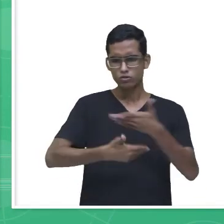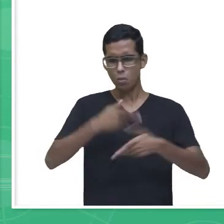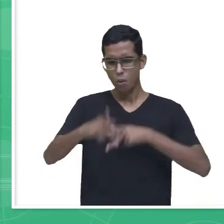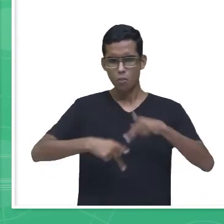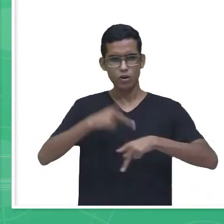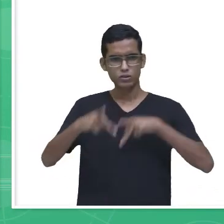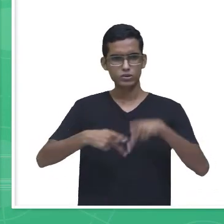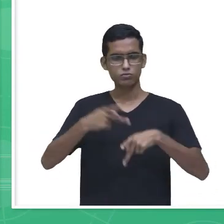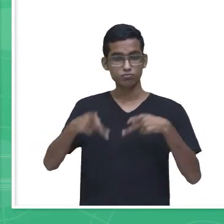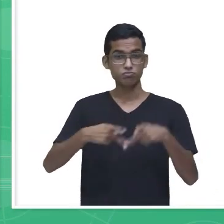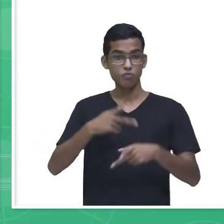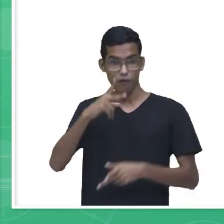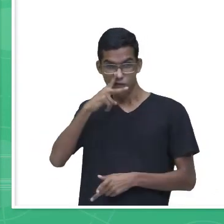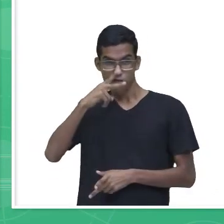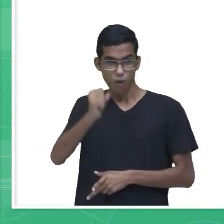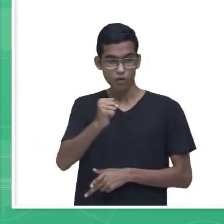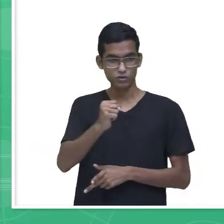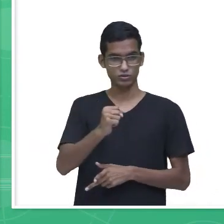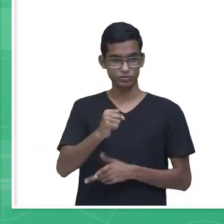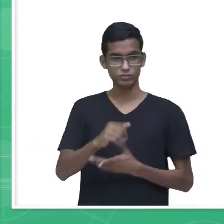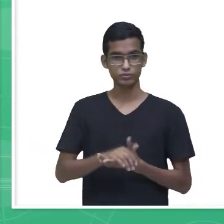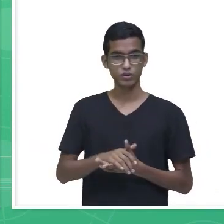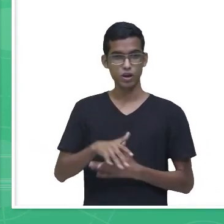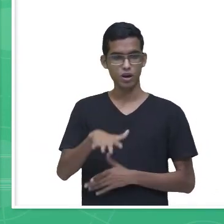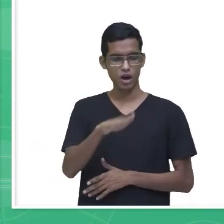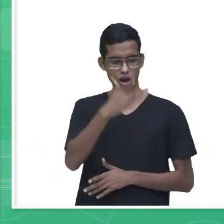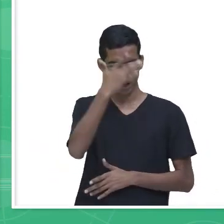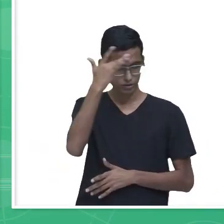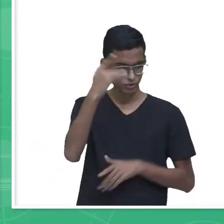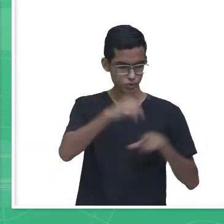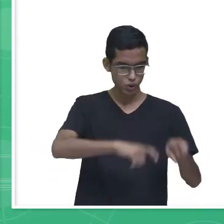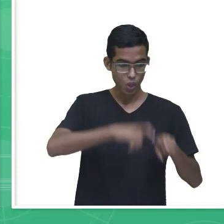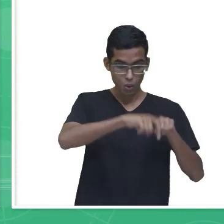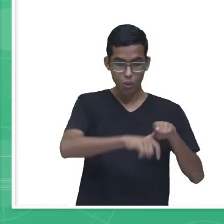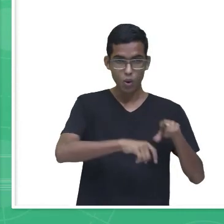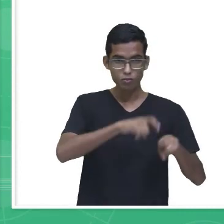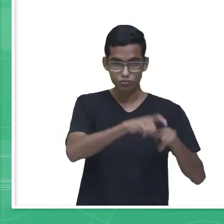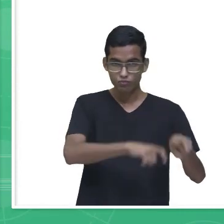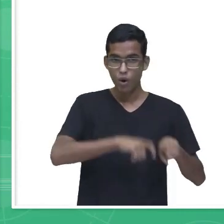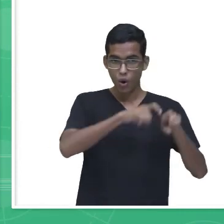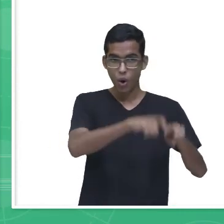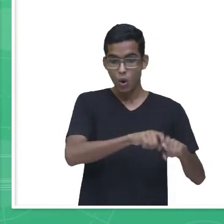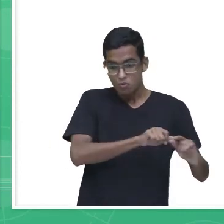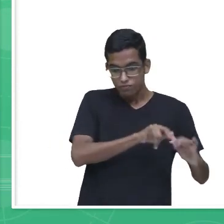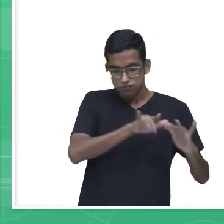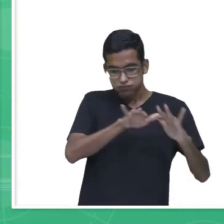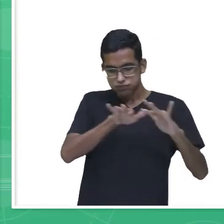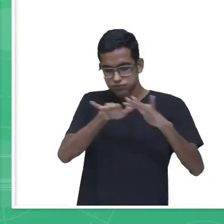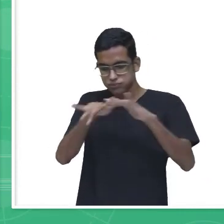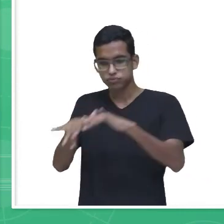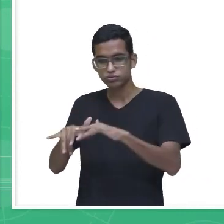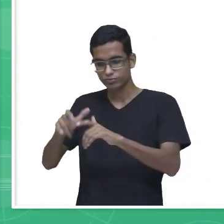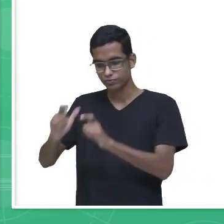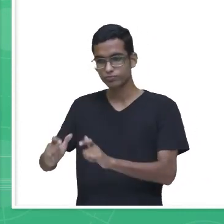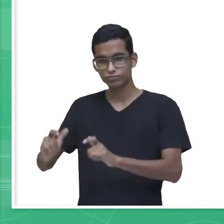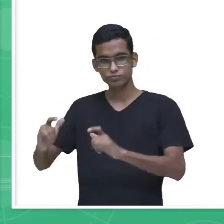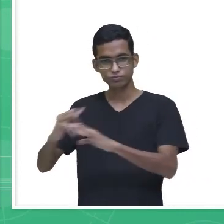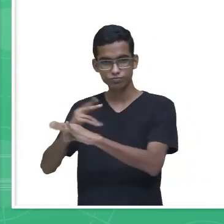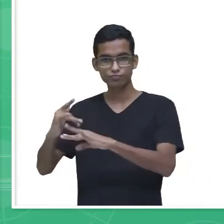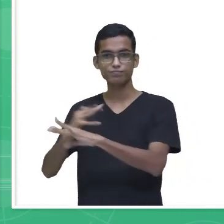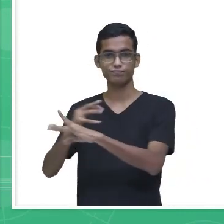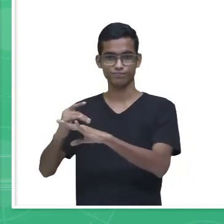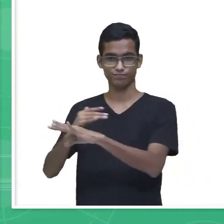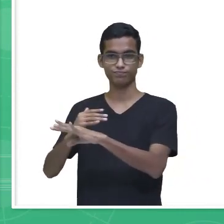população vinda do interior, a população do campo para a cidade, né? O movimento do êxodo rural esteve presente ao longo de todo o processo